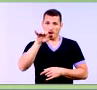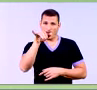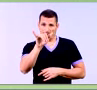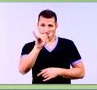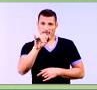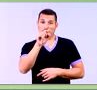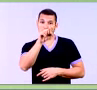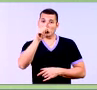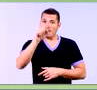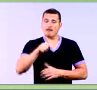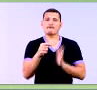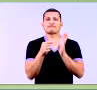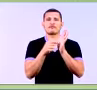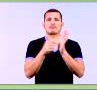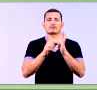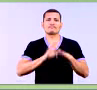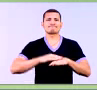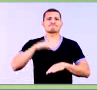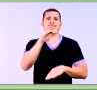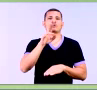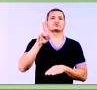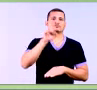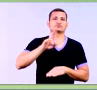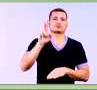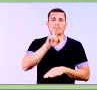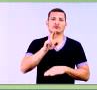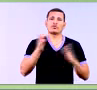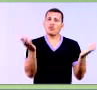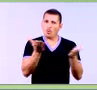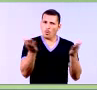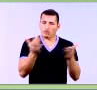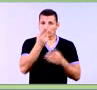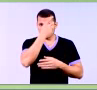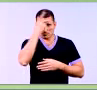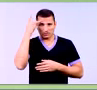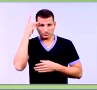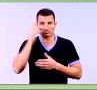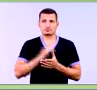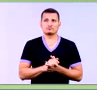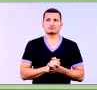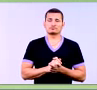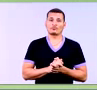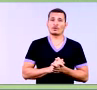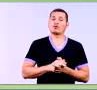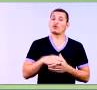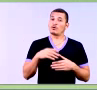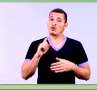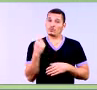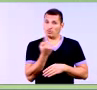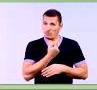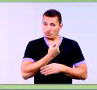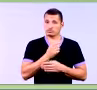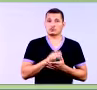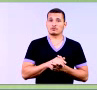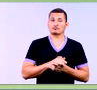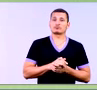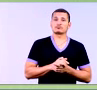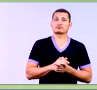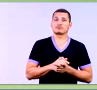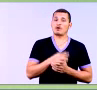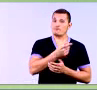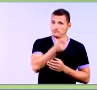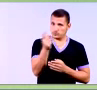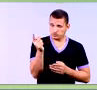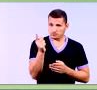é uma das ferramentas mais utilizadas atualmente no mercado. Nós estamos preparando vocês para o mercado de trabalho. Obviamente